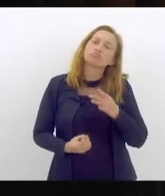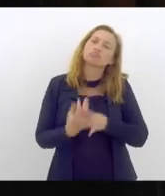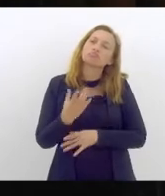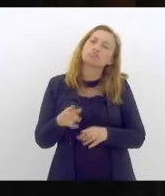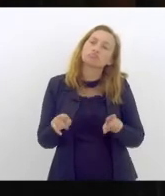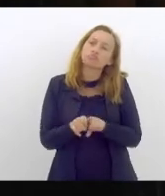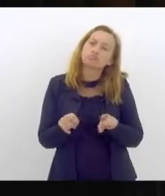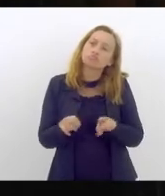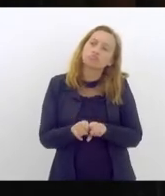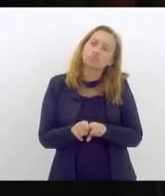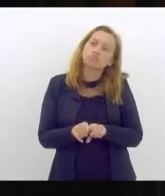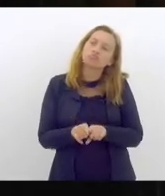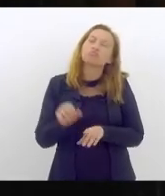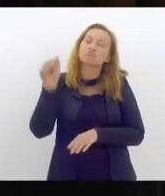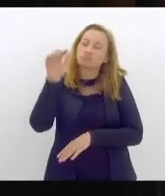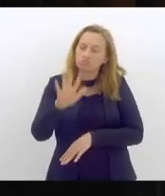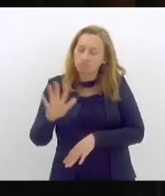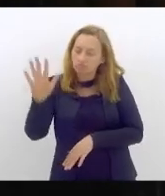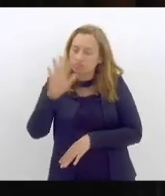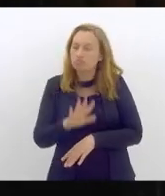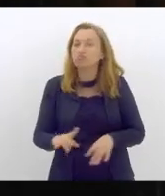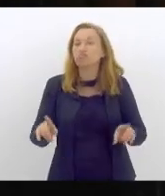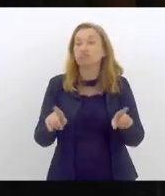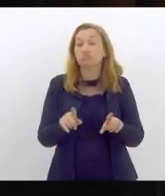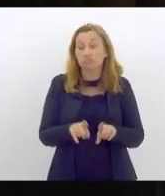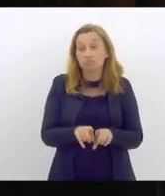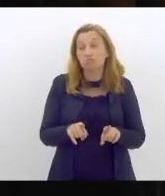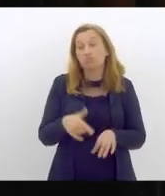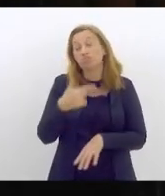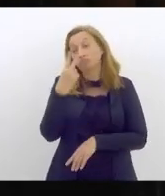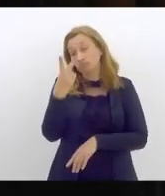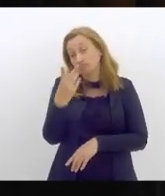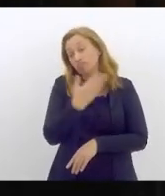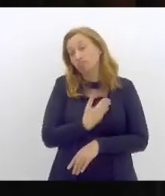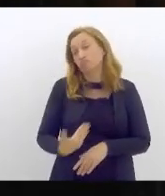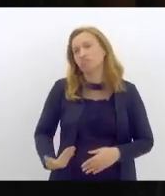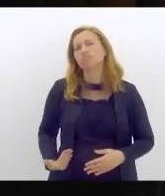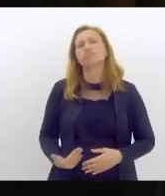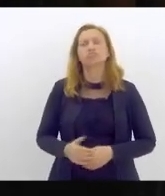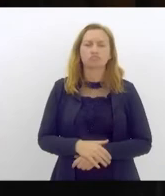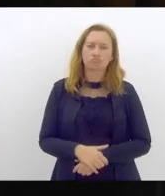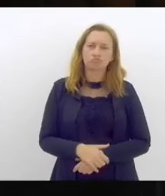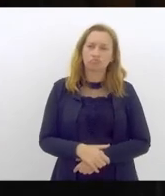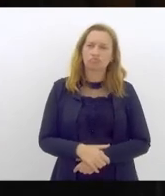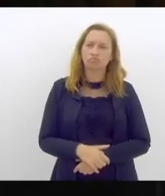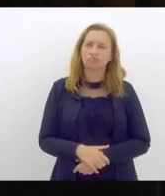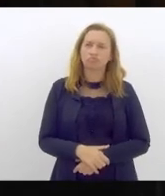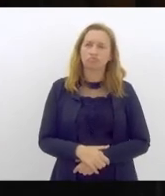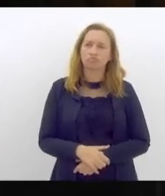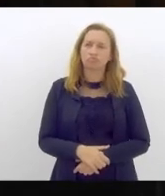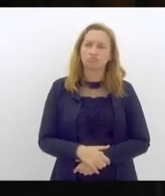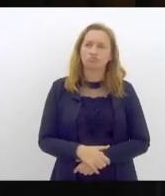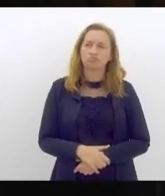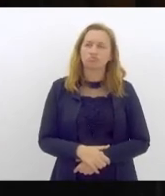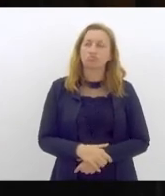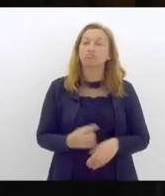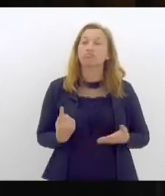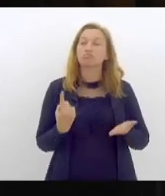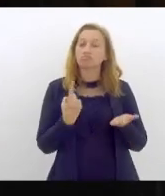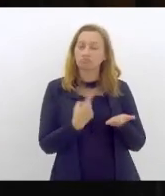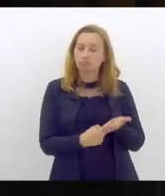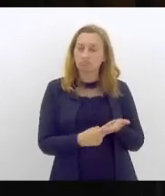no âmbito nacional afinal de contas são dois governos muito é comprometidos